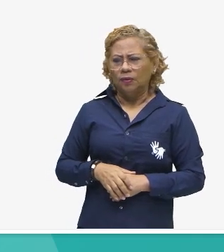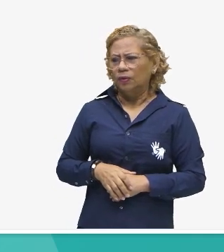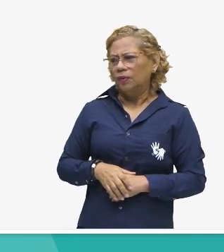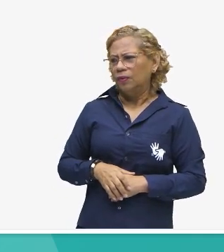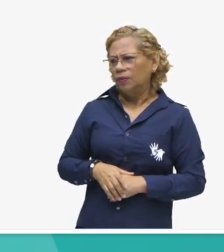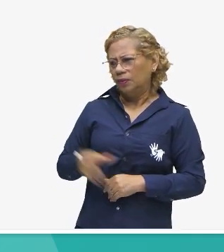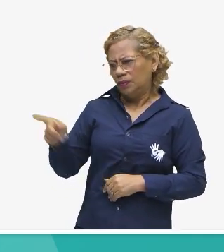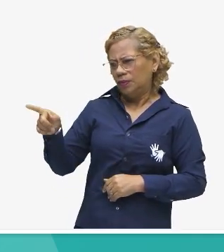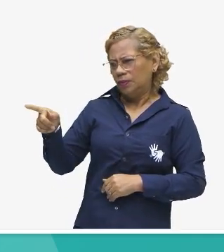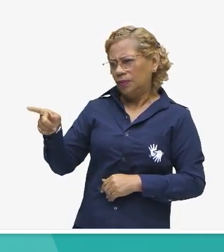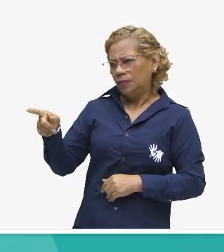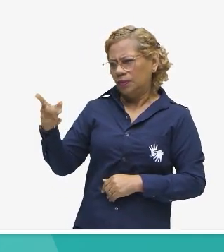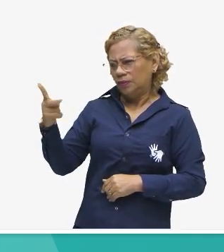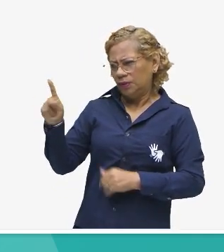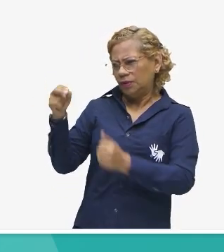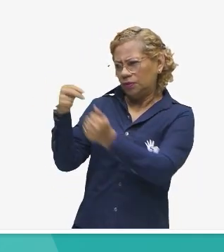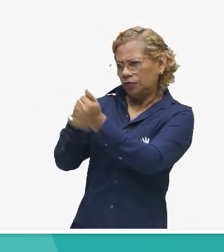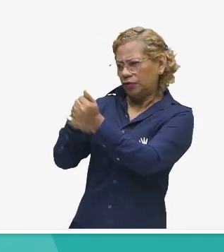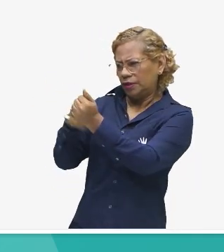segredo. Conta.